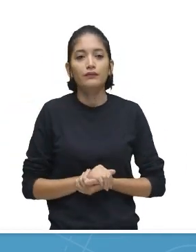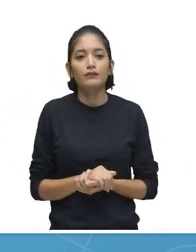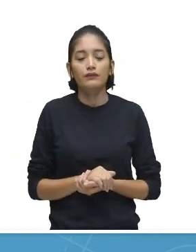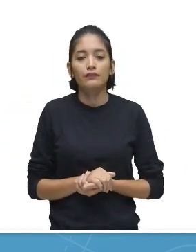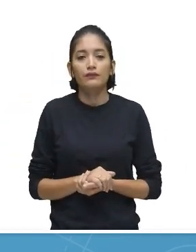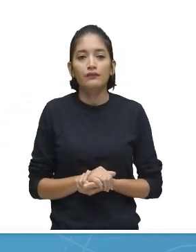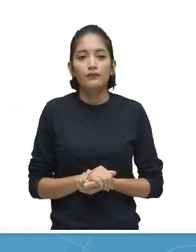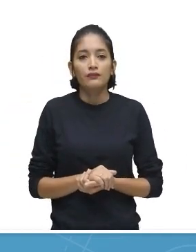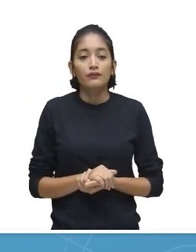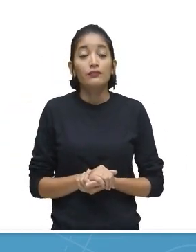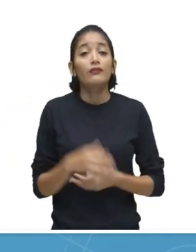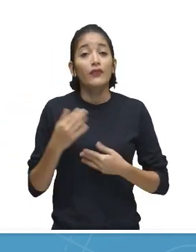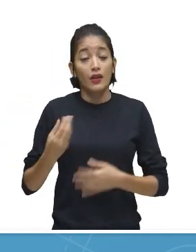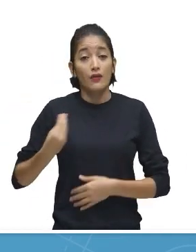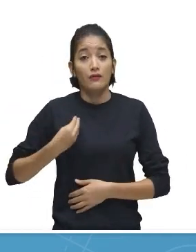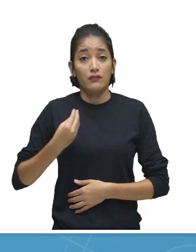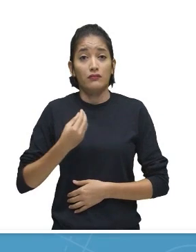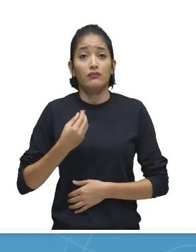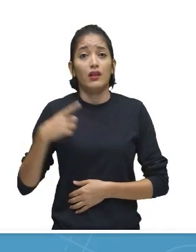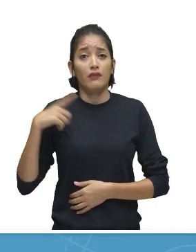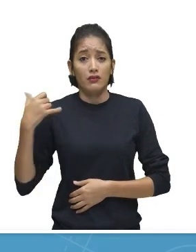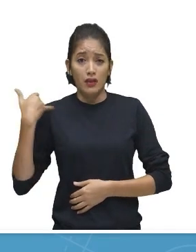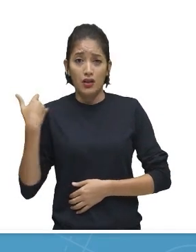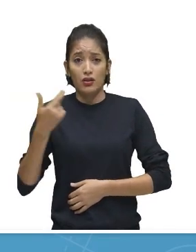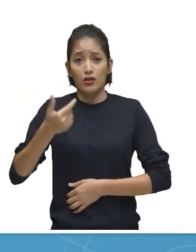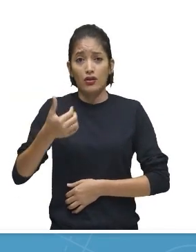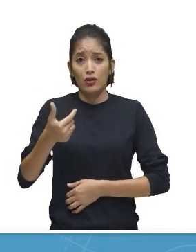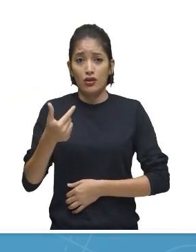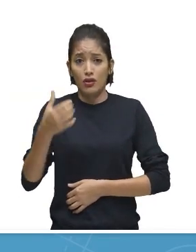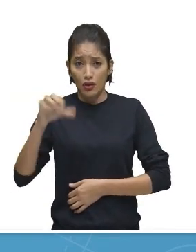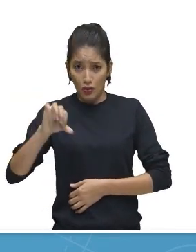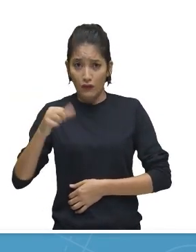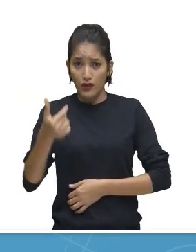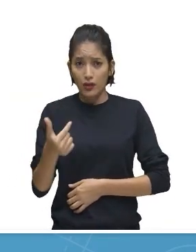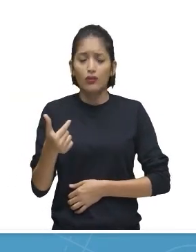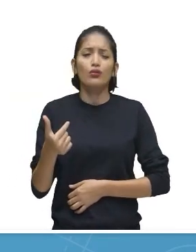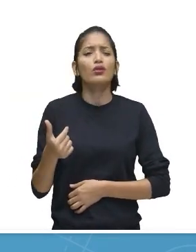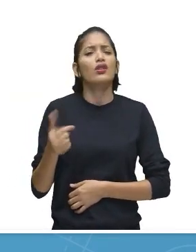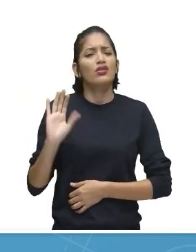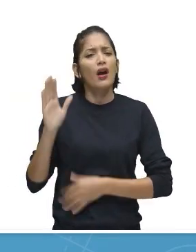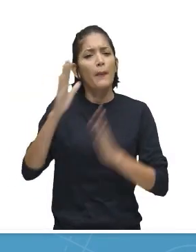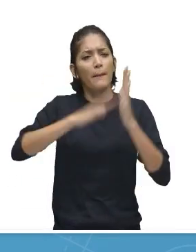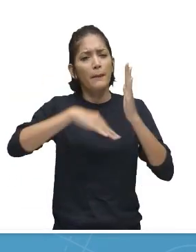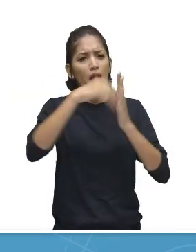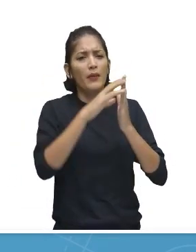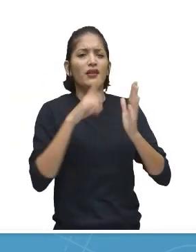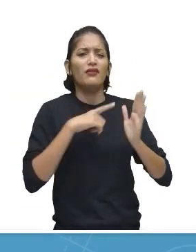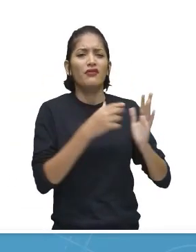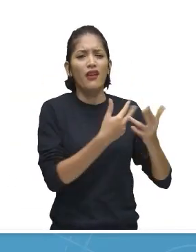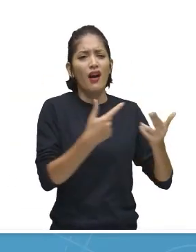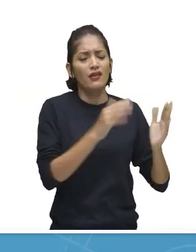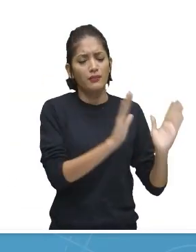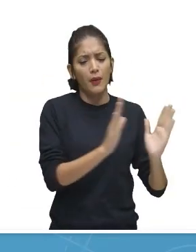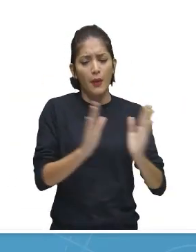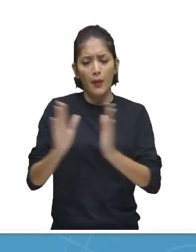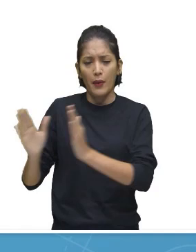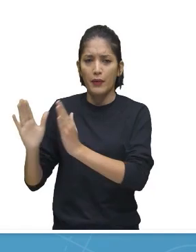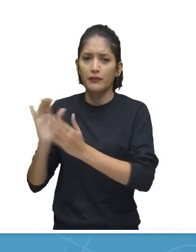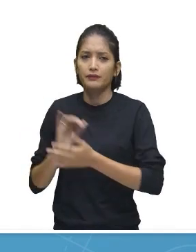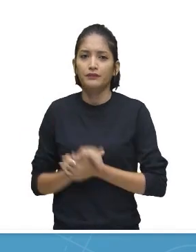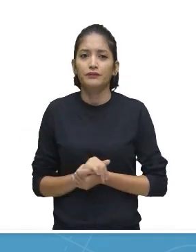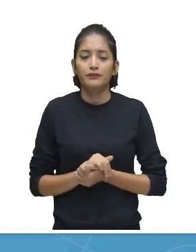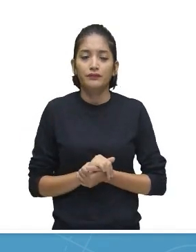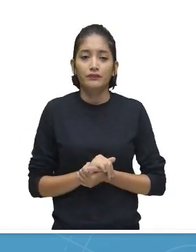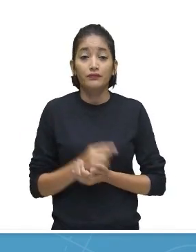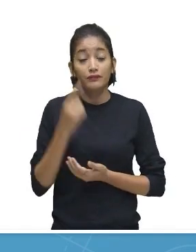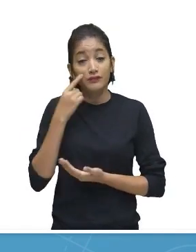1973. Ele viveu 92 anos e pintou desde muito jovem e passou por diversas fases. Vamos conhecer algumas fases. Aqui